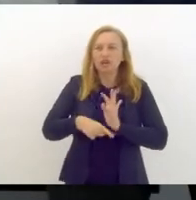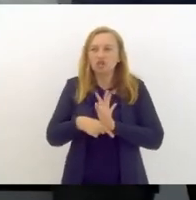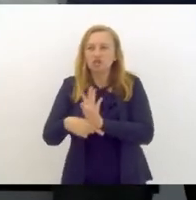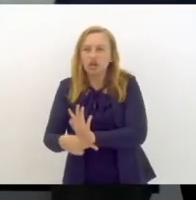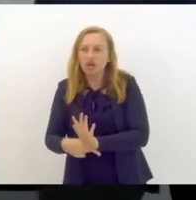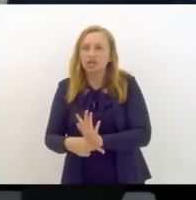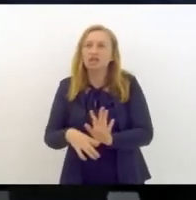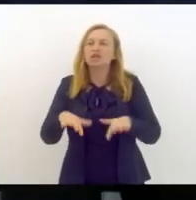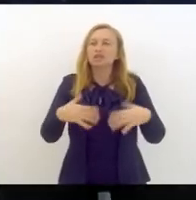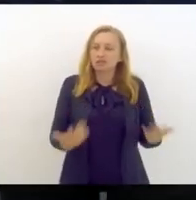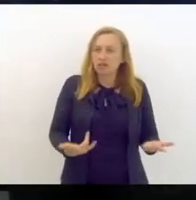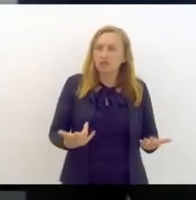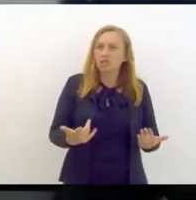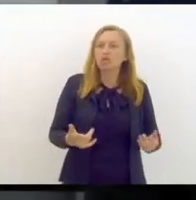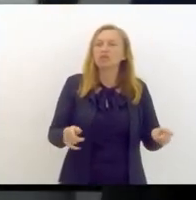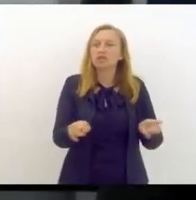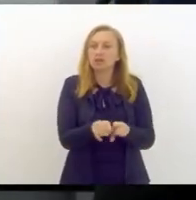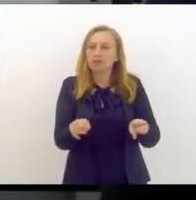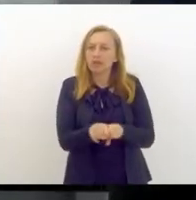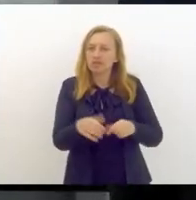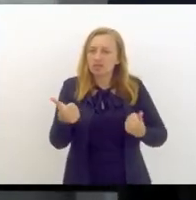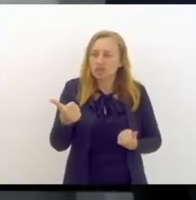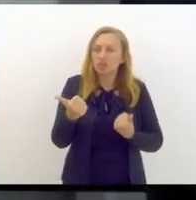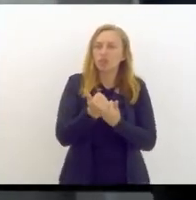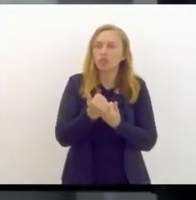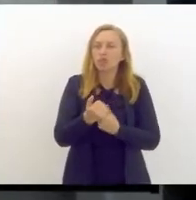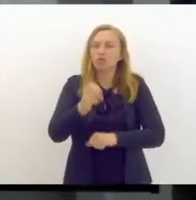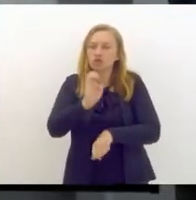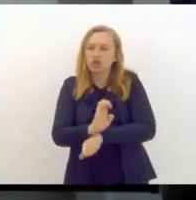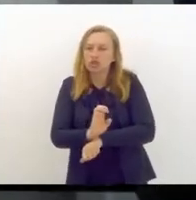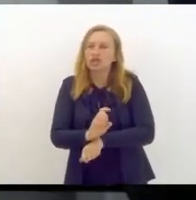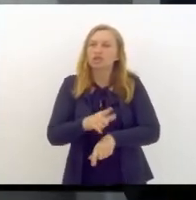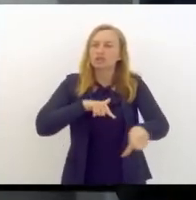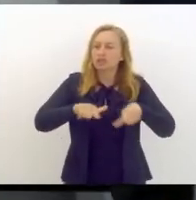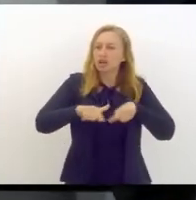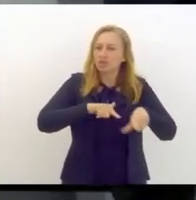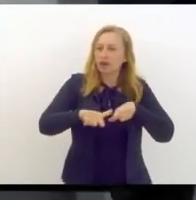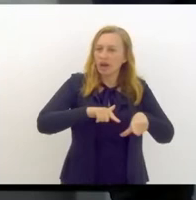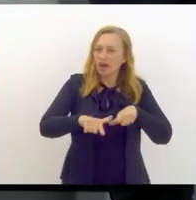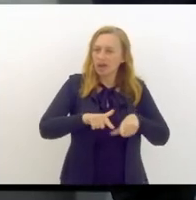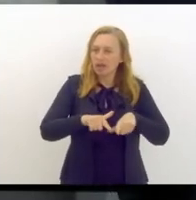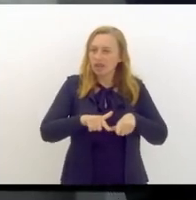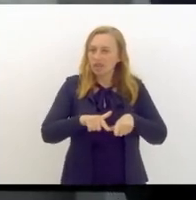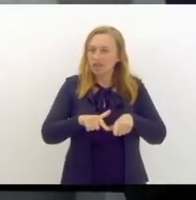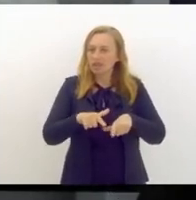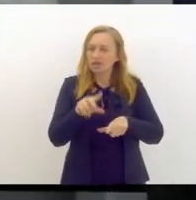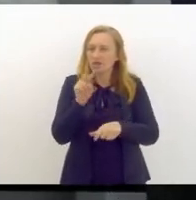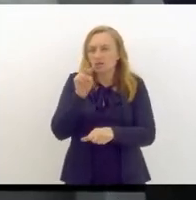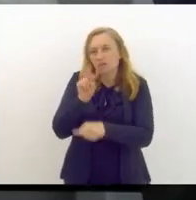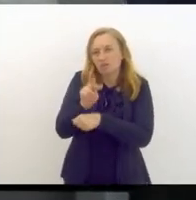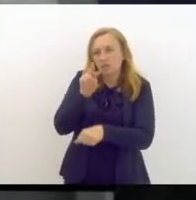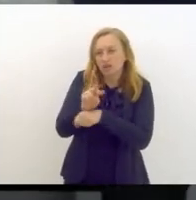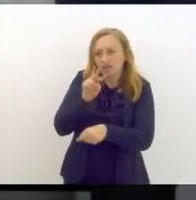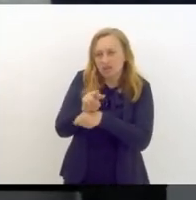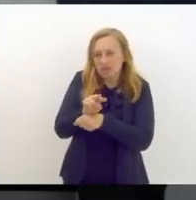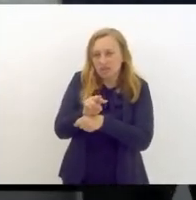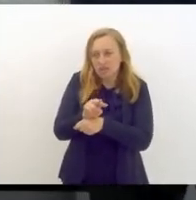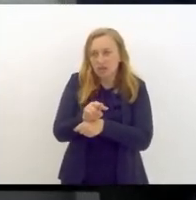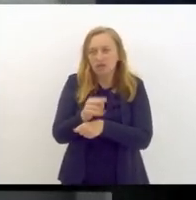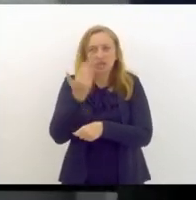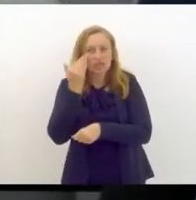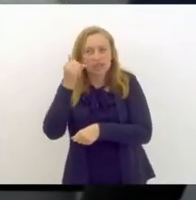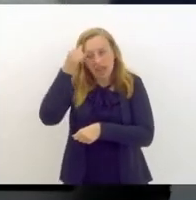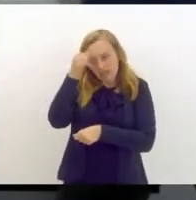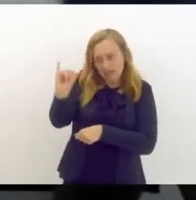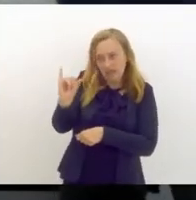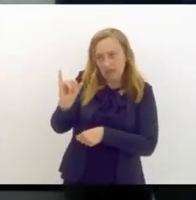a gente também é um braço do Estado em outros lugares. A gente trabalha com notificação preventiva de incêndio, porque a gente entende que prevenir é melhor